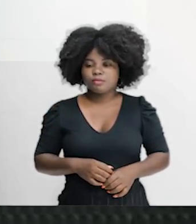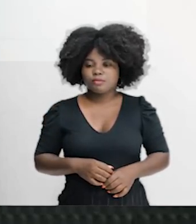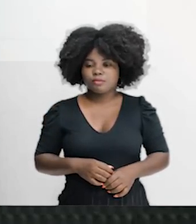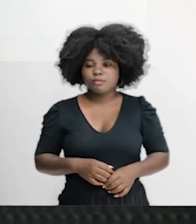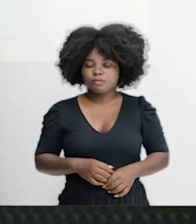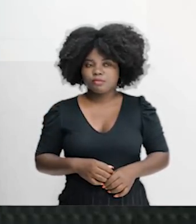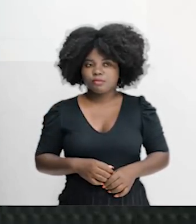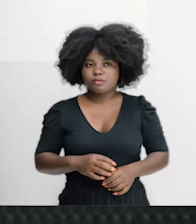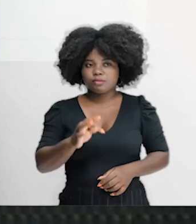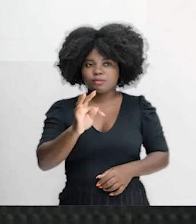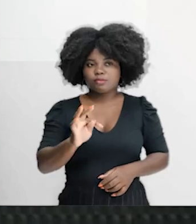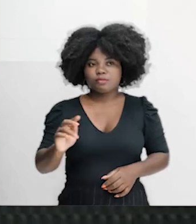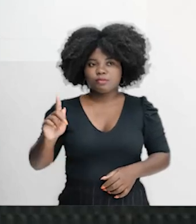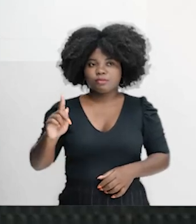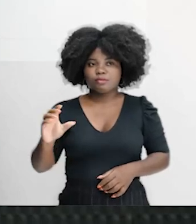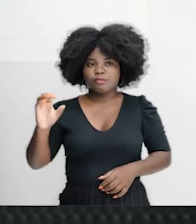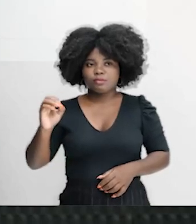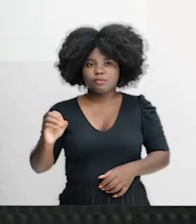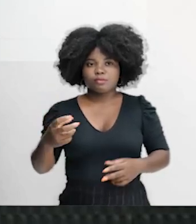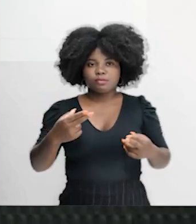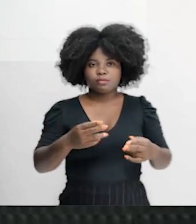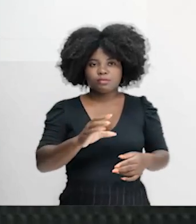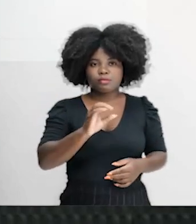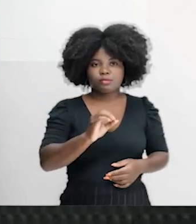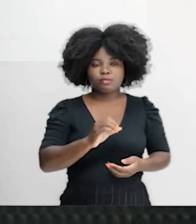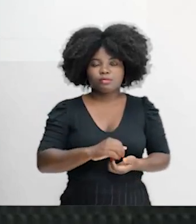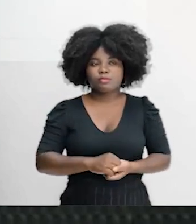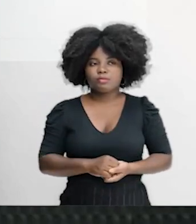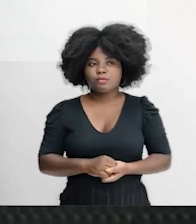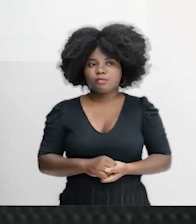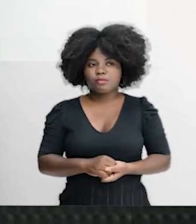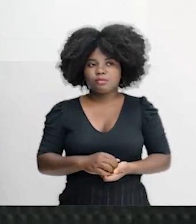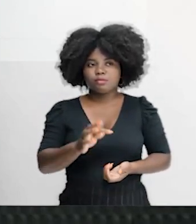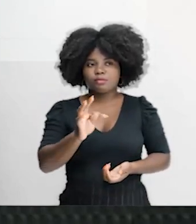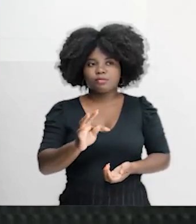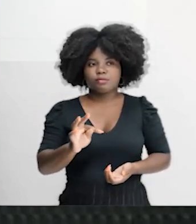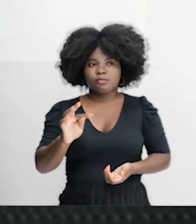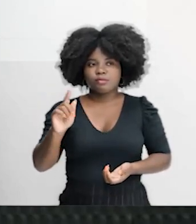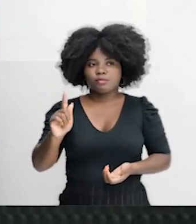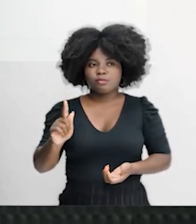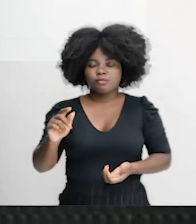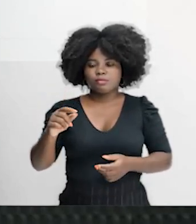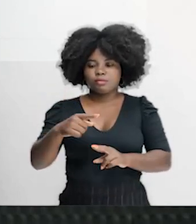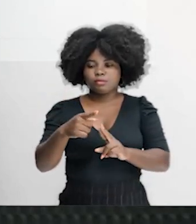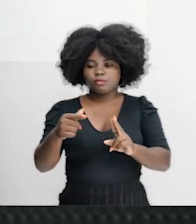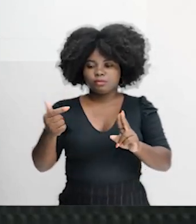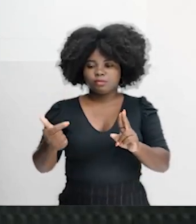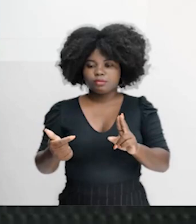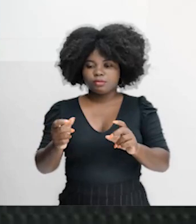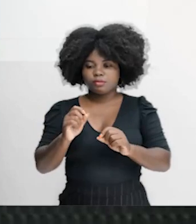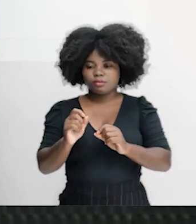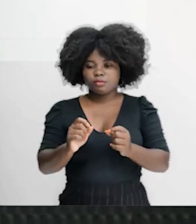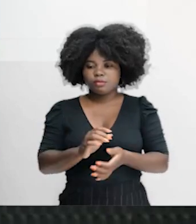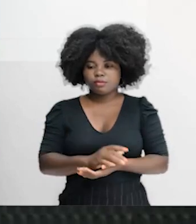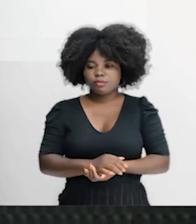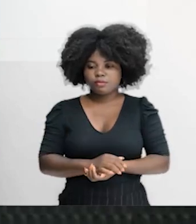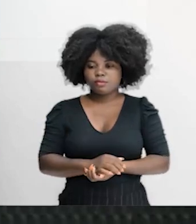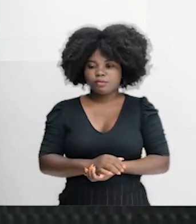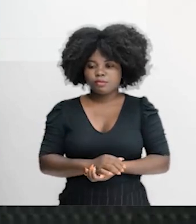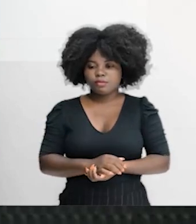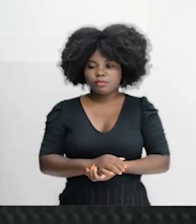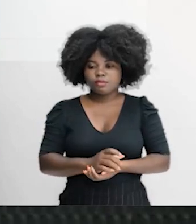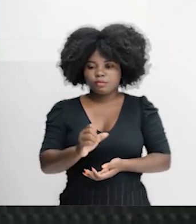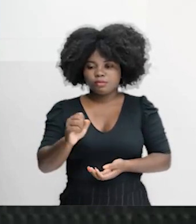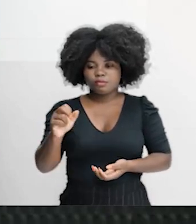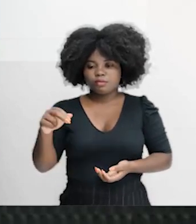Certo? Então, a tangente de zero é zero. Vamos calcular a tangente de π sobre 2. A tangente de π sobre 2 é o seno de π